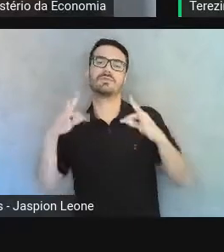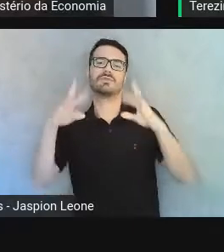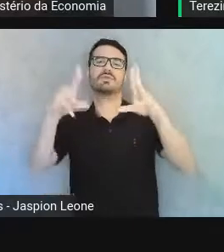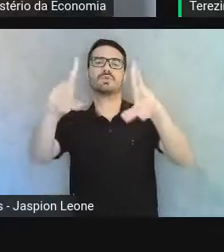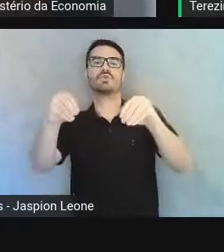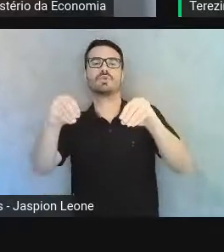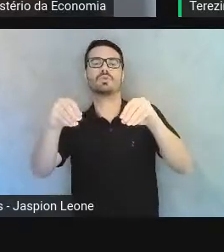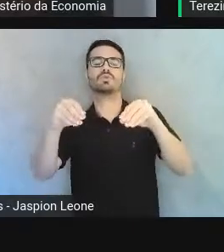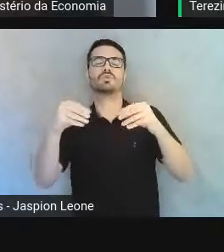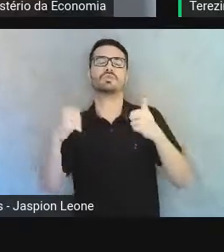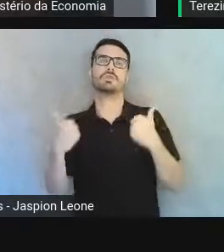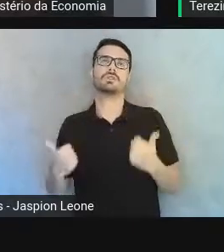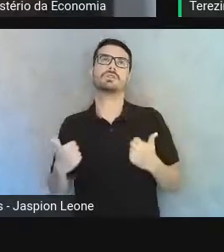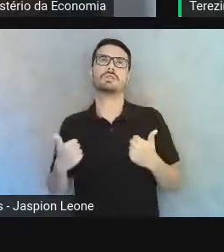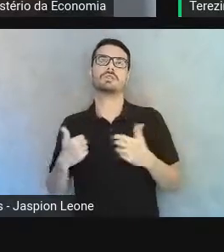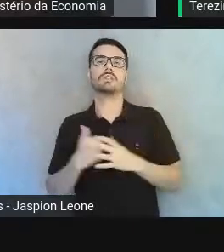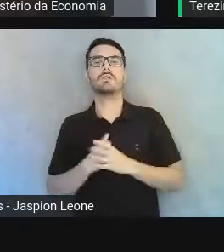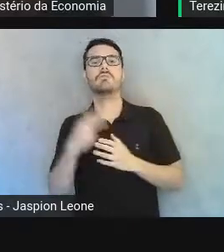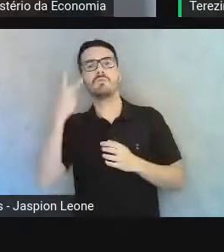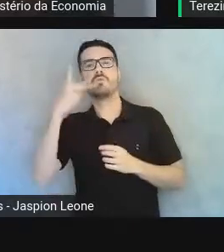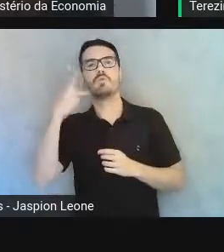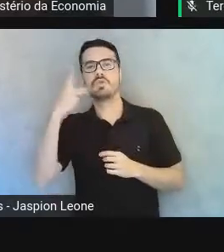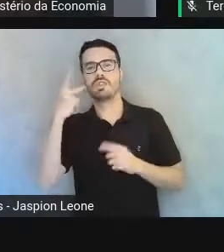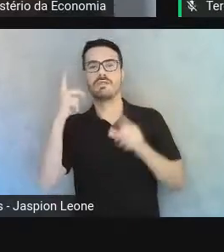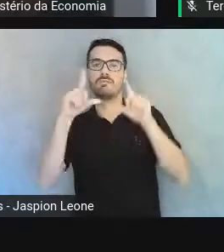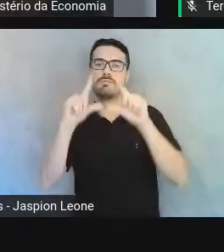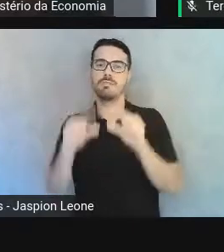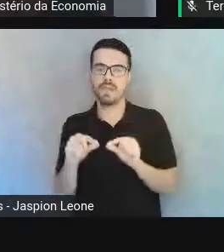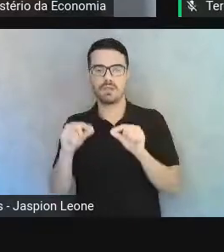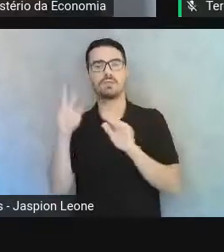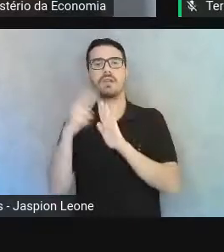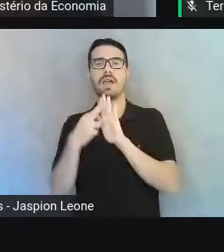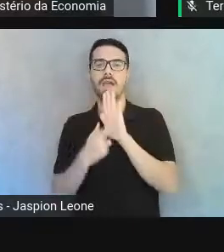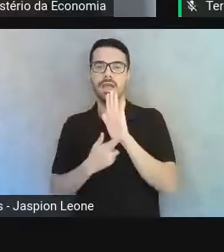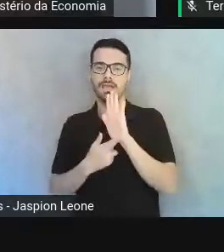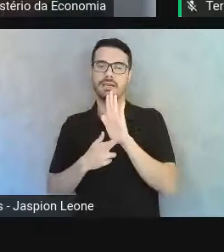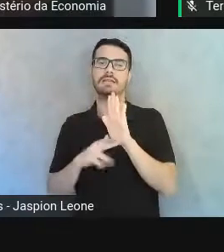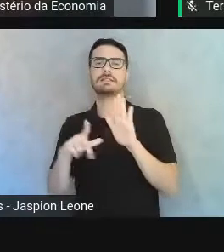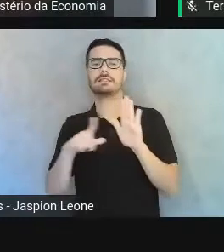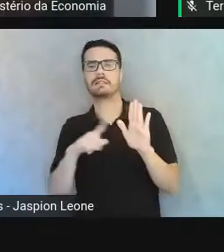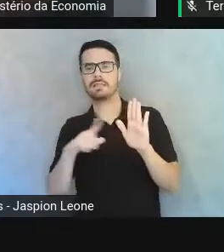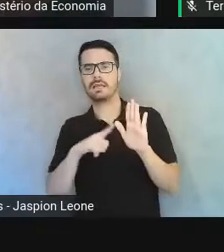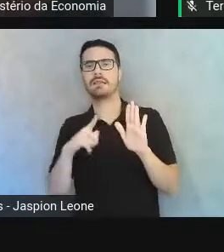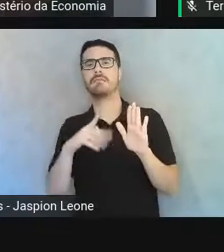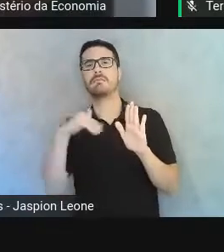que as políticas menos discricionárias têm tendência de ser